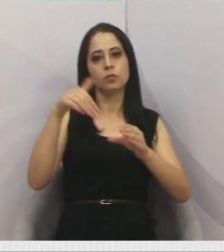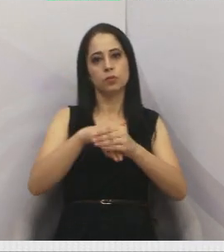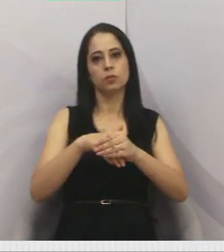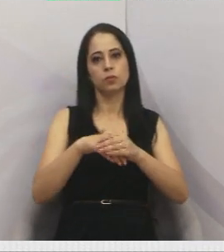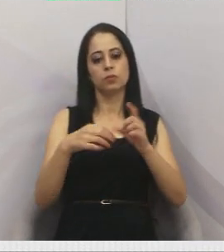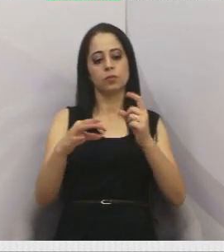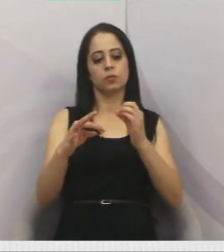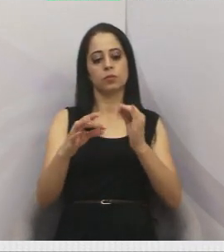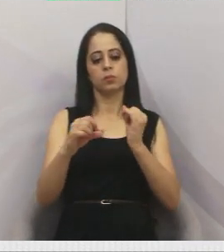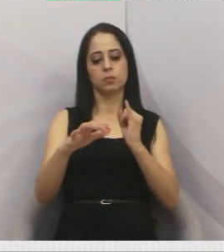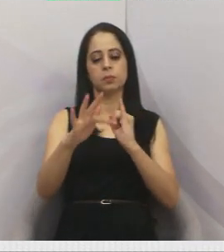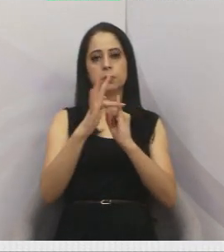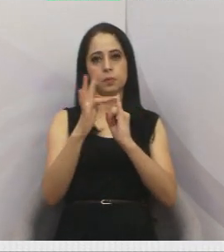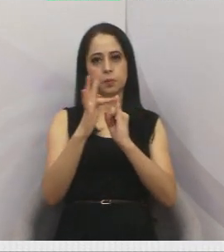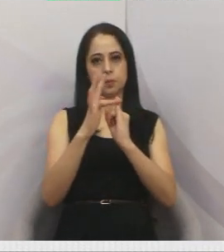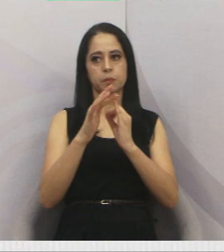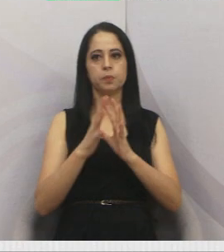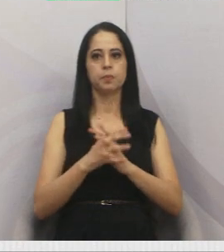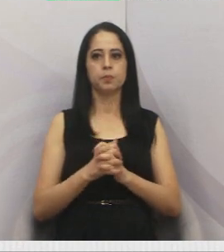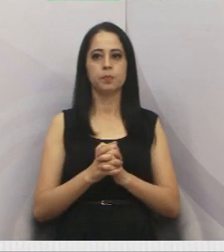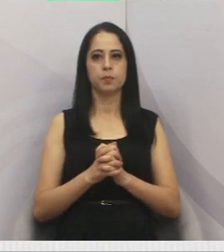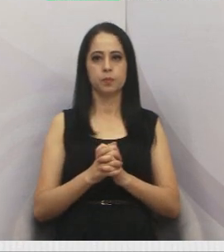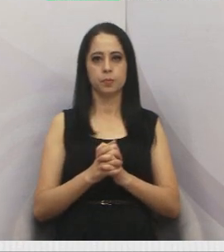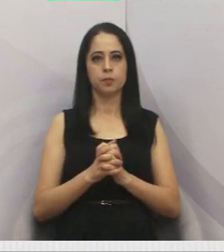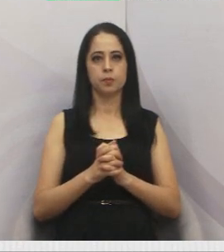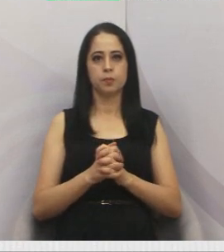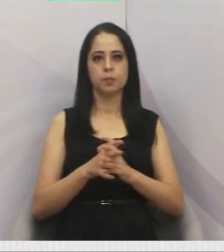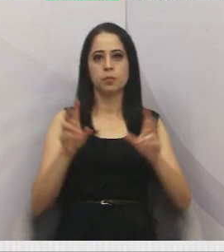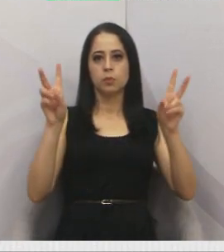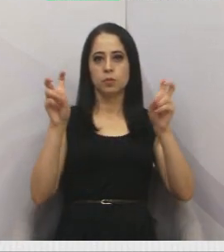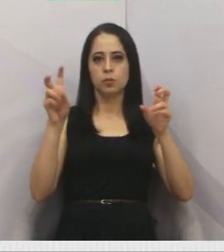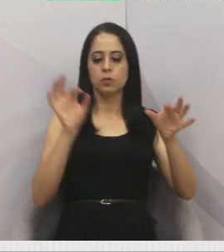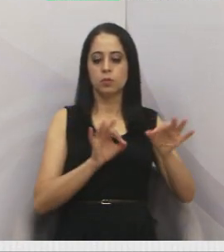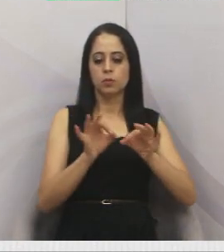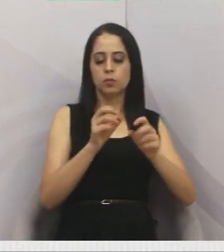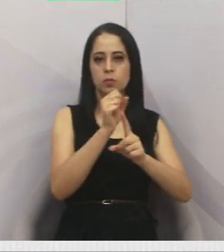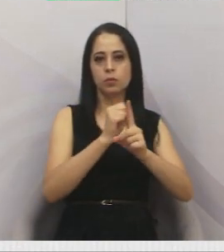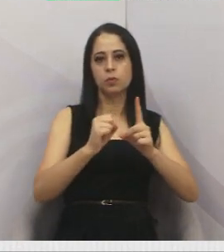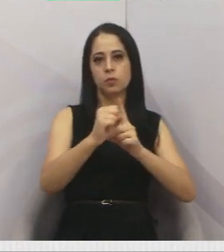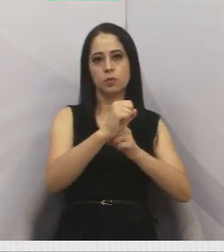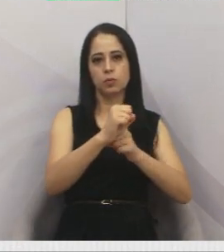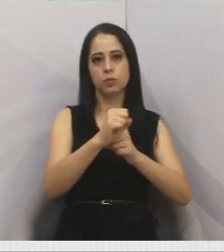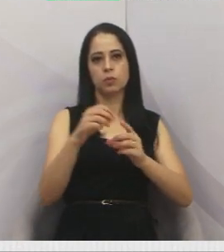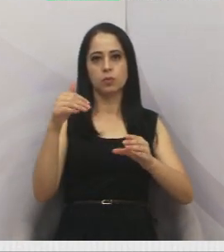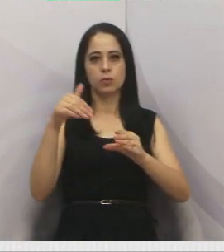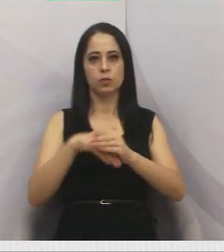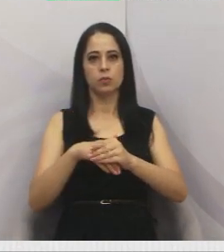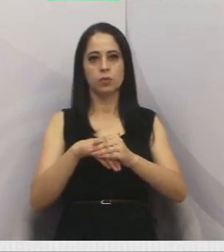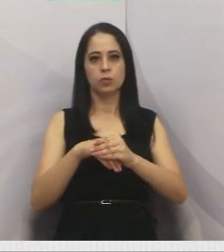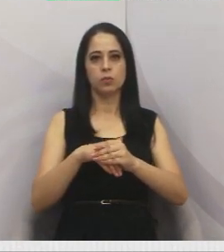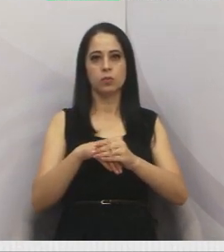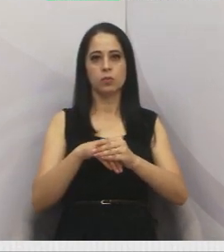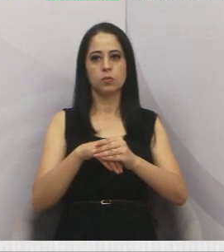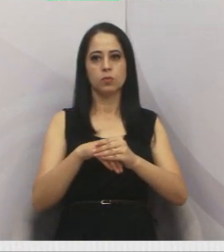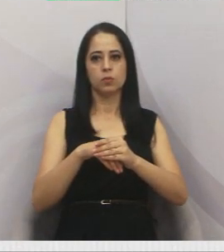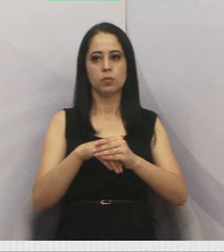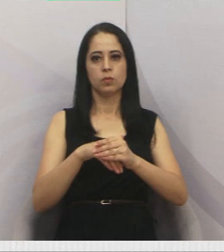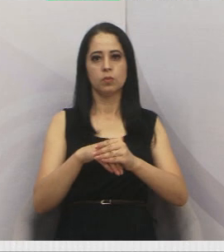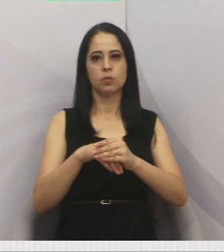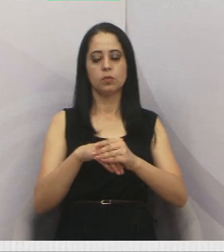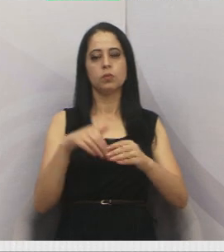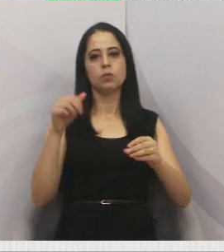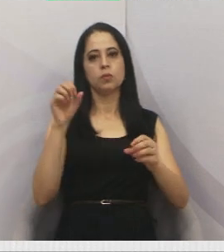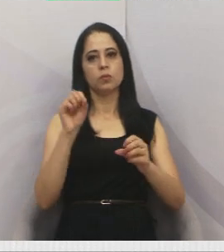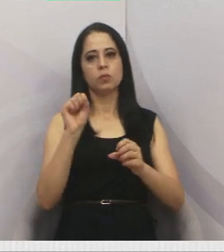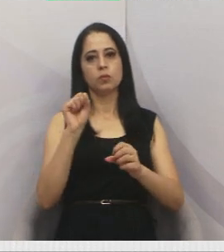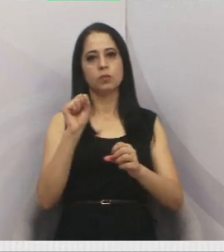Instituto Federal. Segmento Organização da Sociedade Civil, um voto para SUINAM, Instituto Socioambiental.